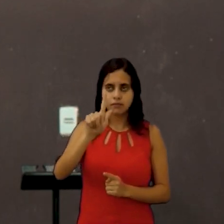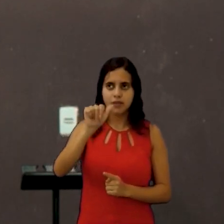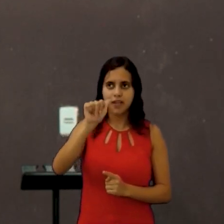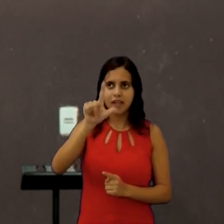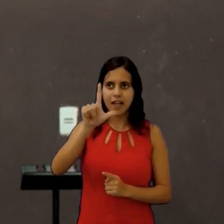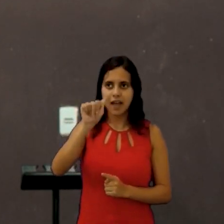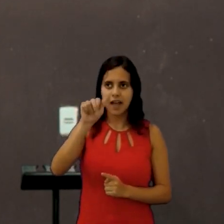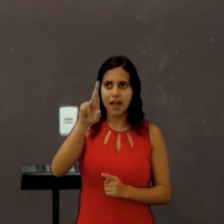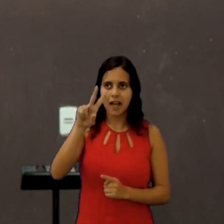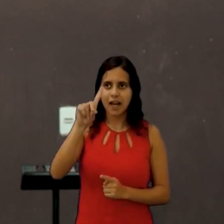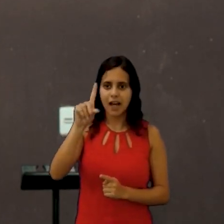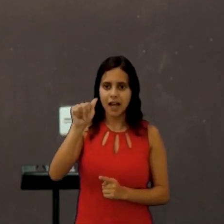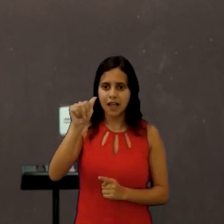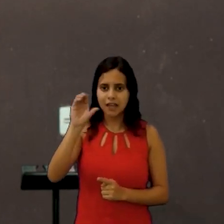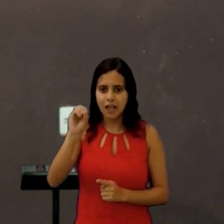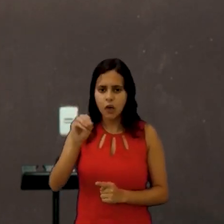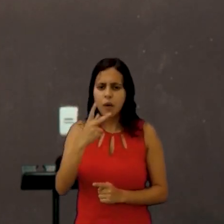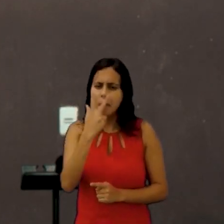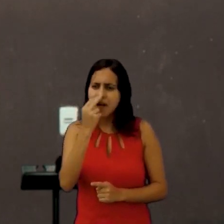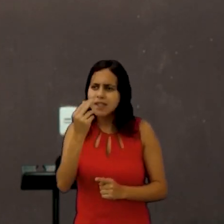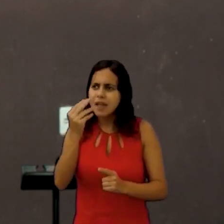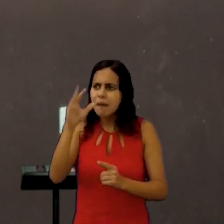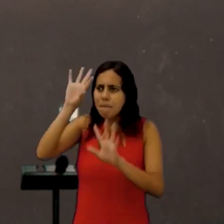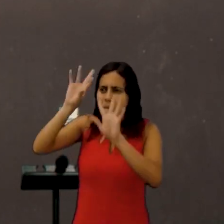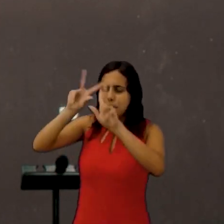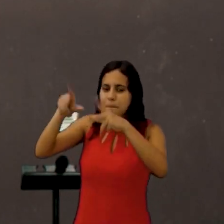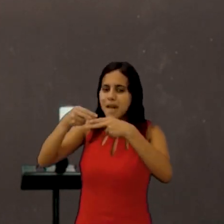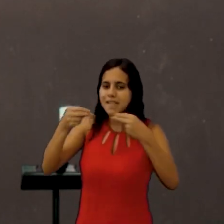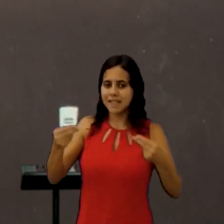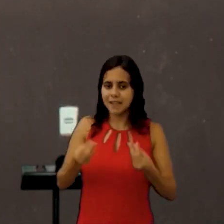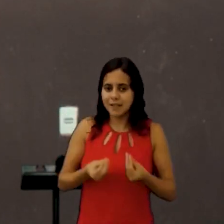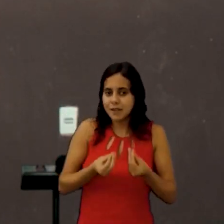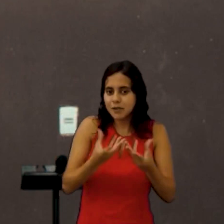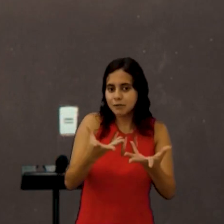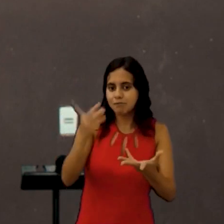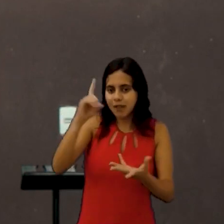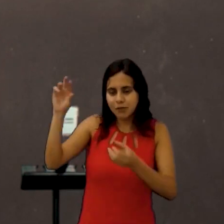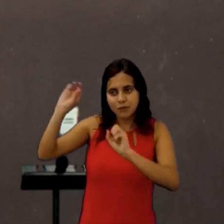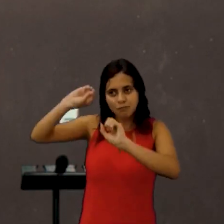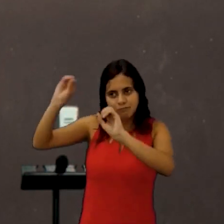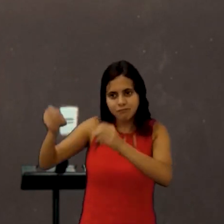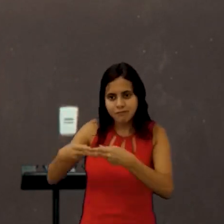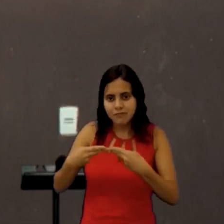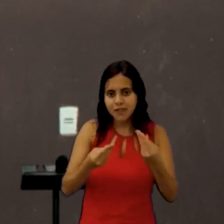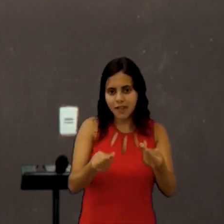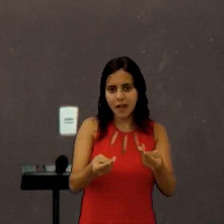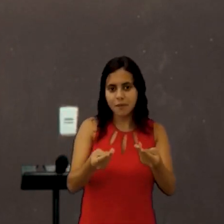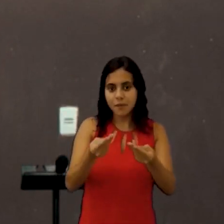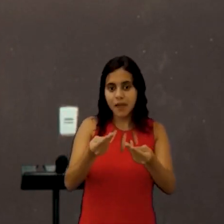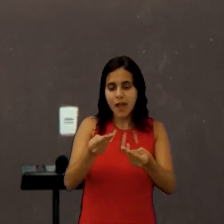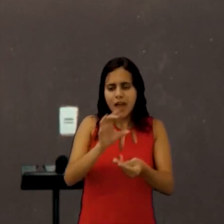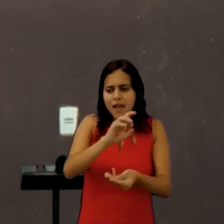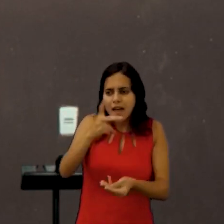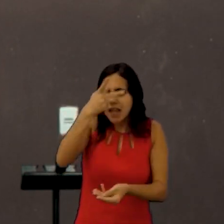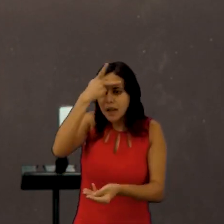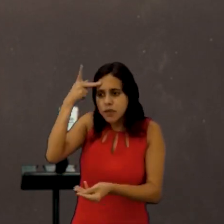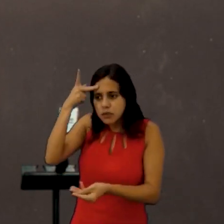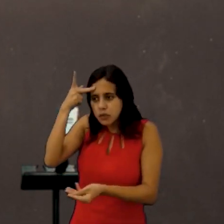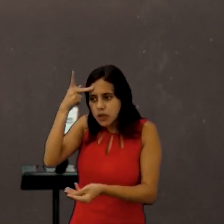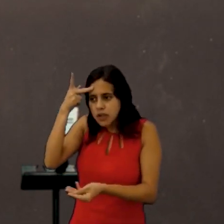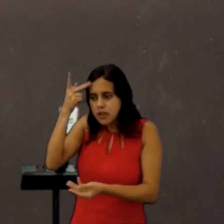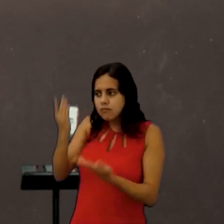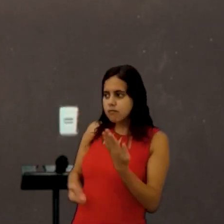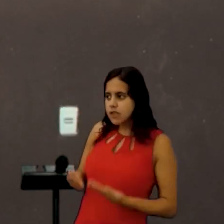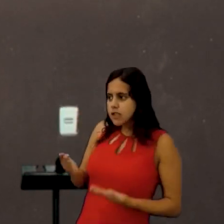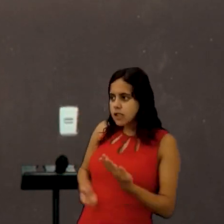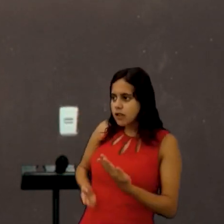prêmios dados pelo Senhor àqueles que o serviram aqui, que o agradaram, E os crentes serão galardoados, cada